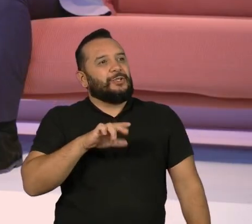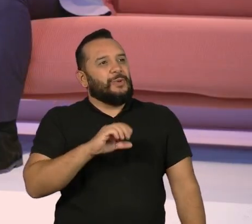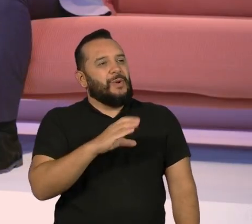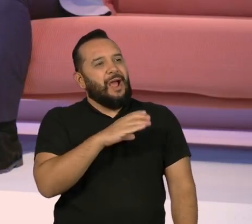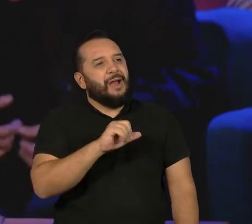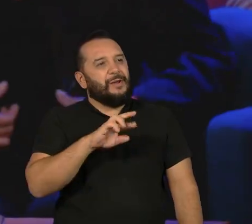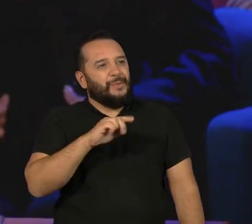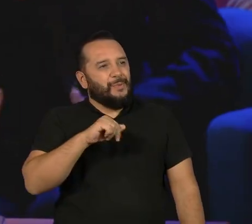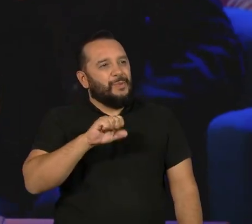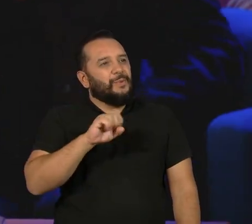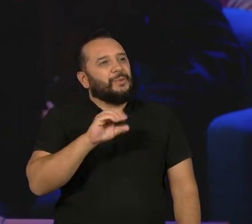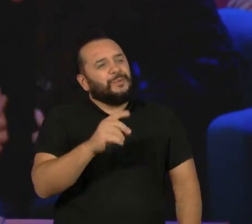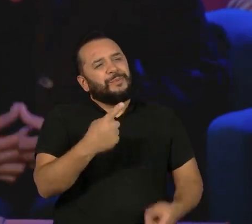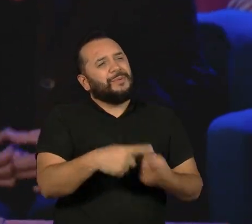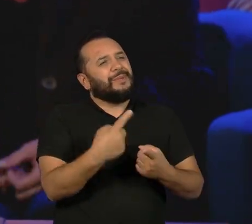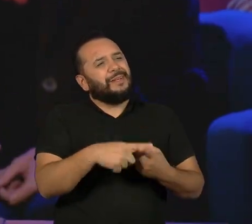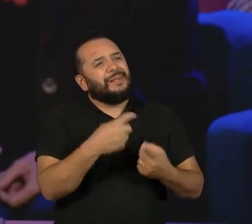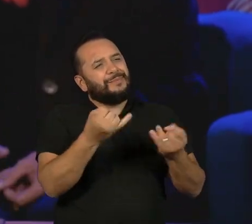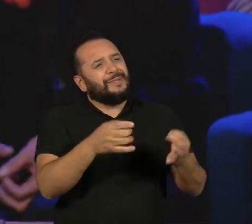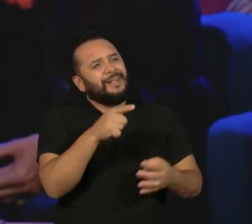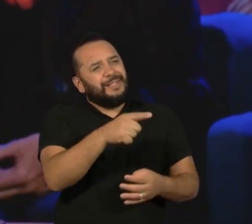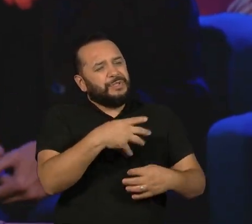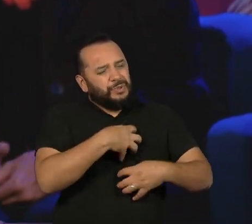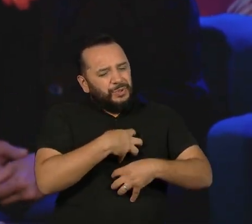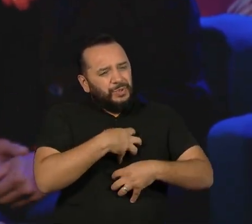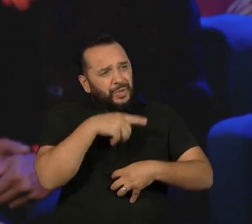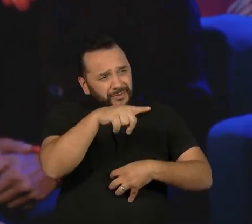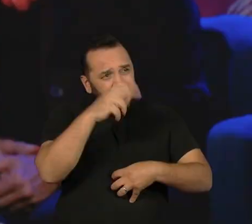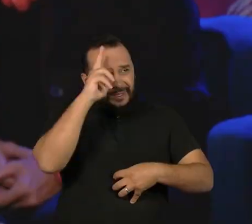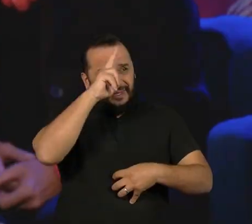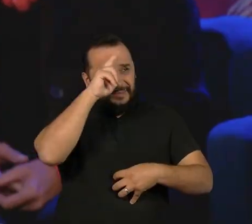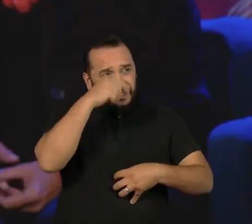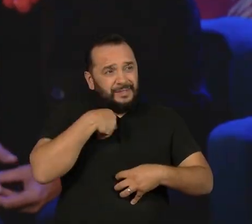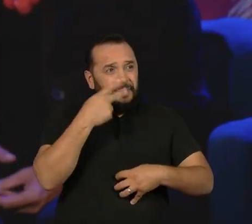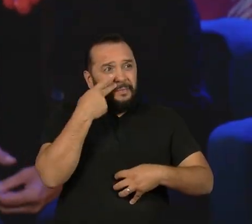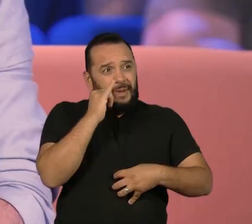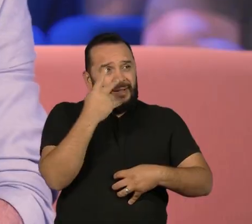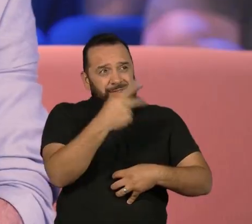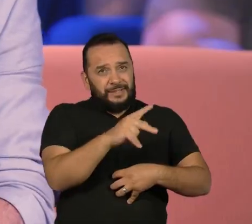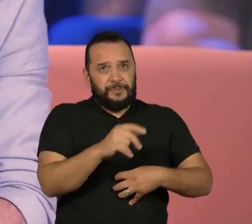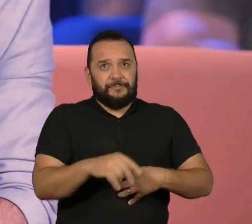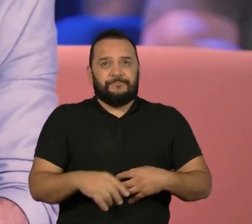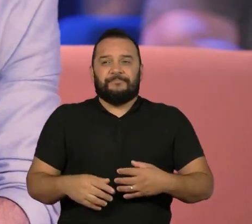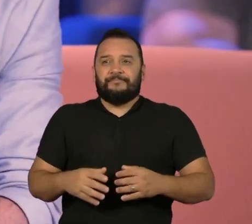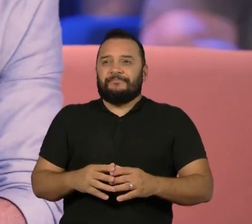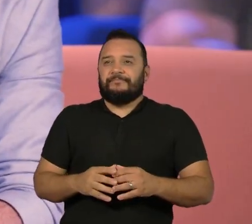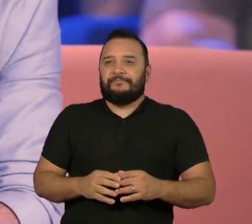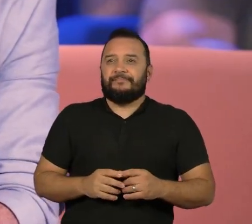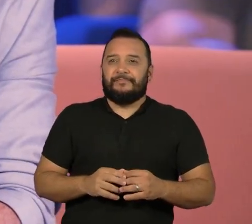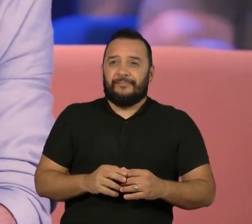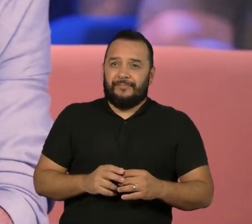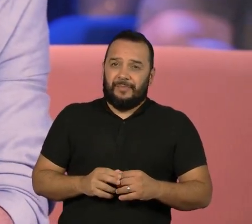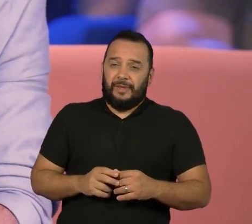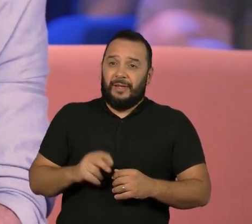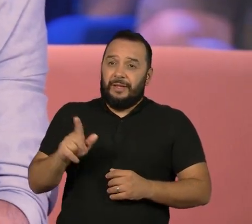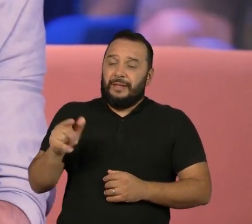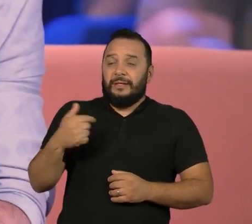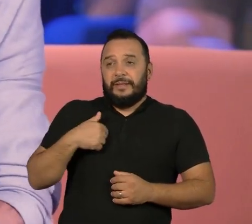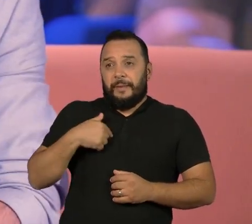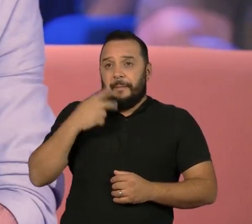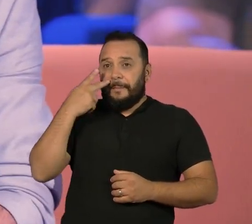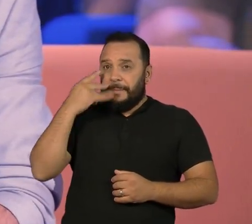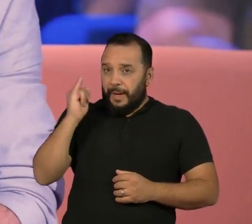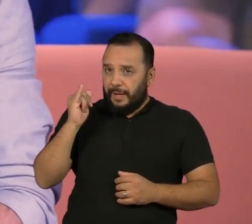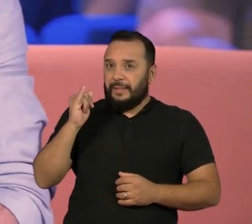Primeiro, por que falar sobre isso? Dói em você a lembrança do seu pai? Olha, pois é,